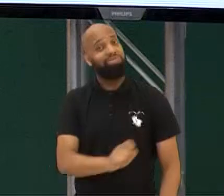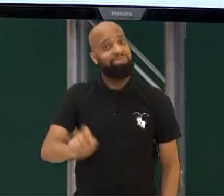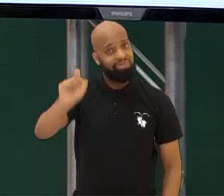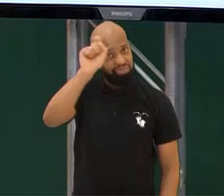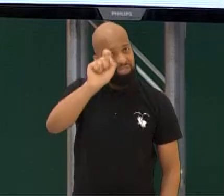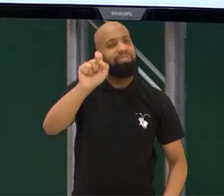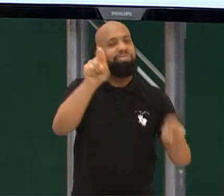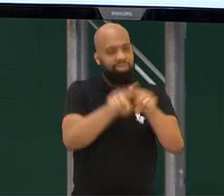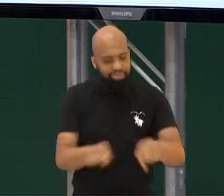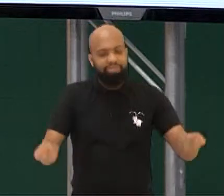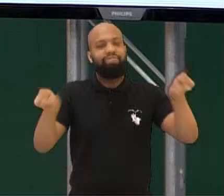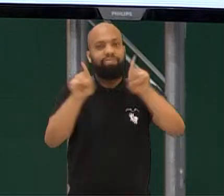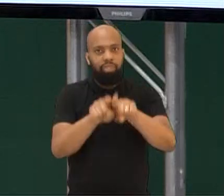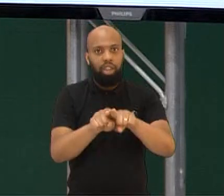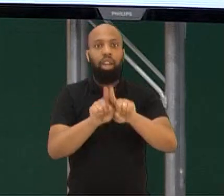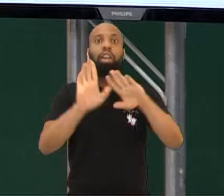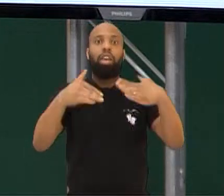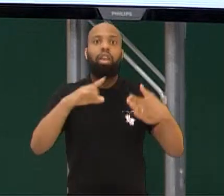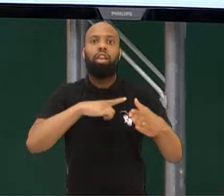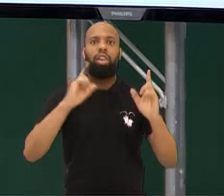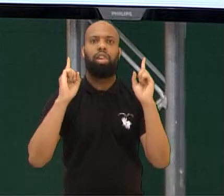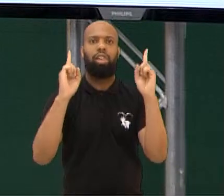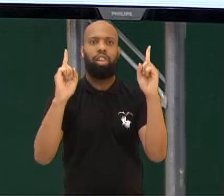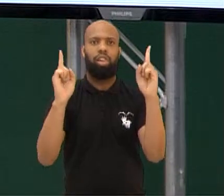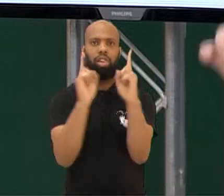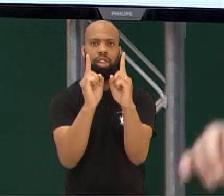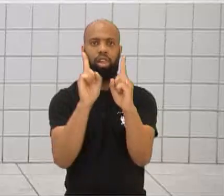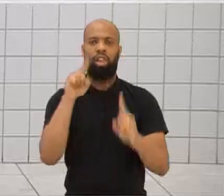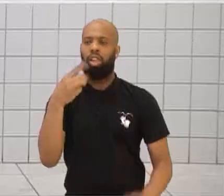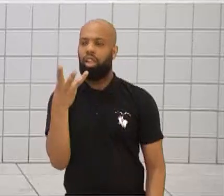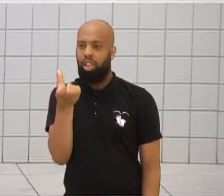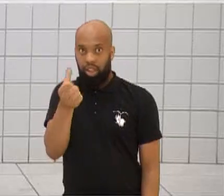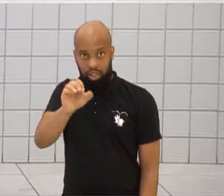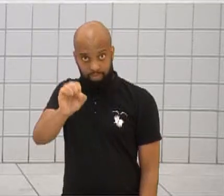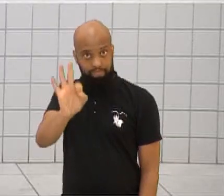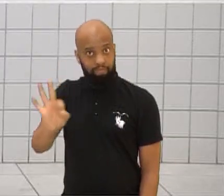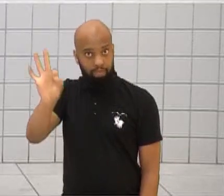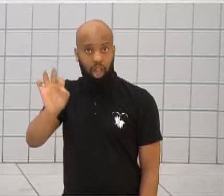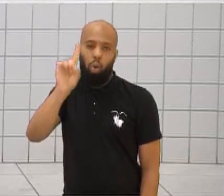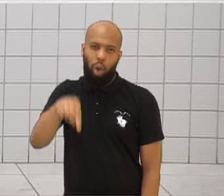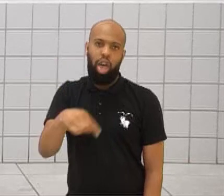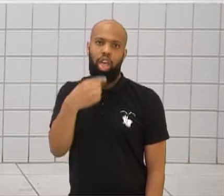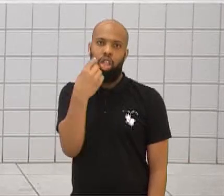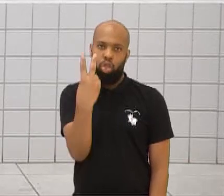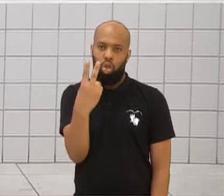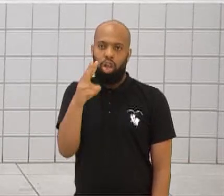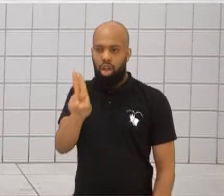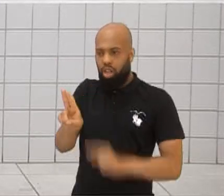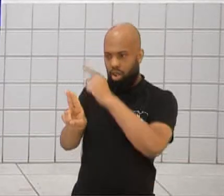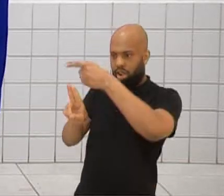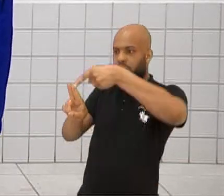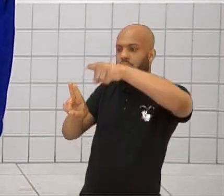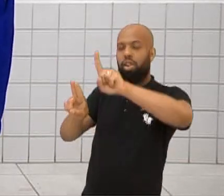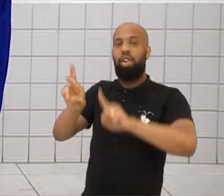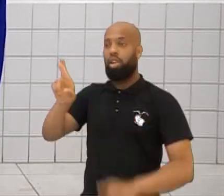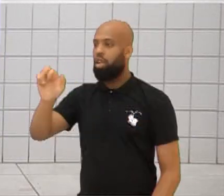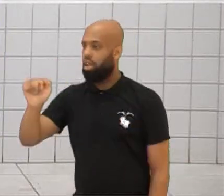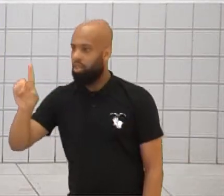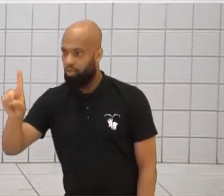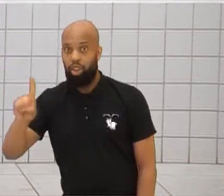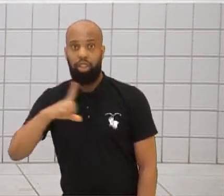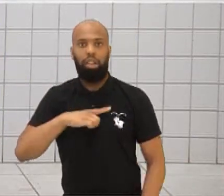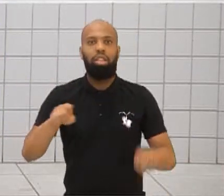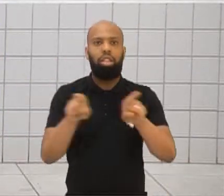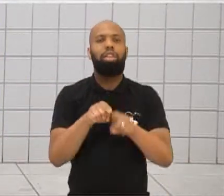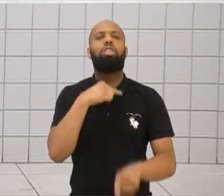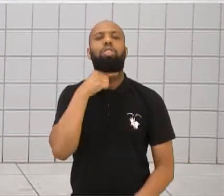Então, o menor intervalo de tempo foram os 360 graus ou 2π radianos. E até aproveitando o gráfico aqui, tem a